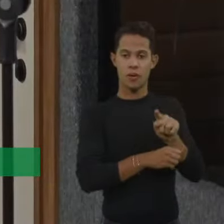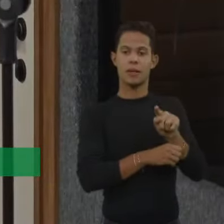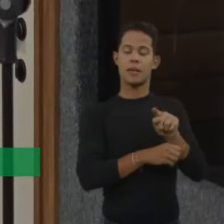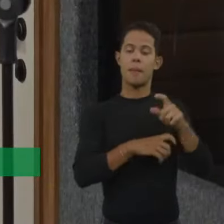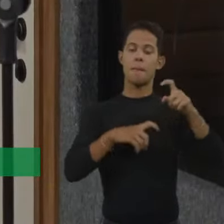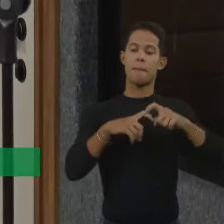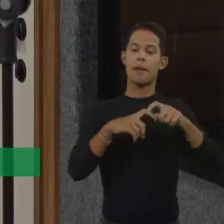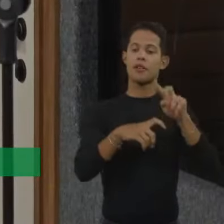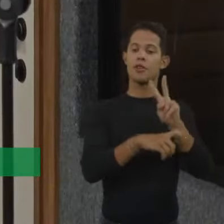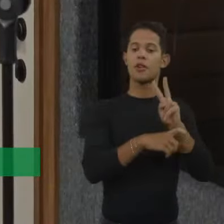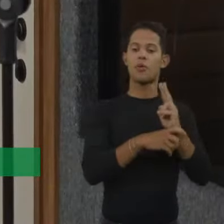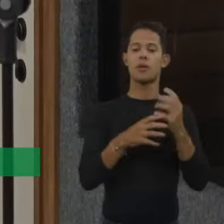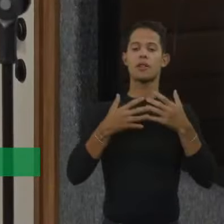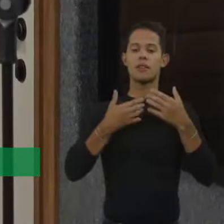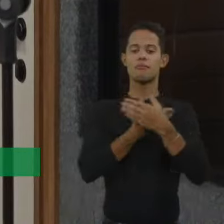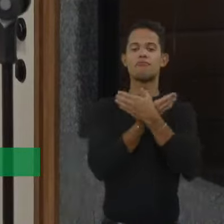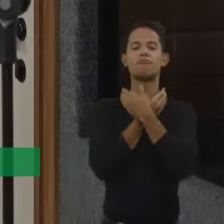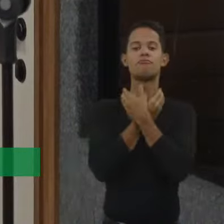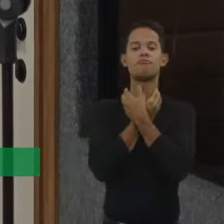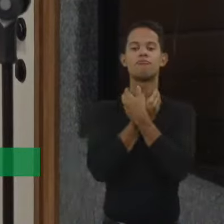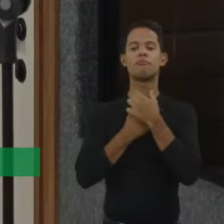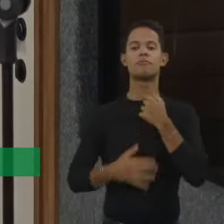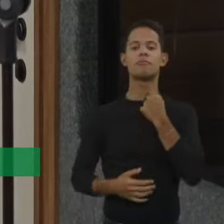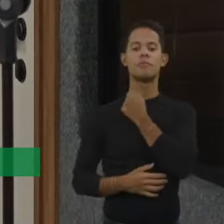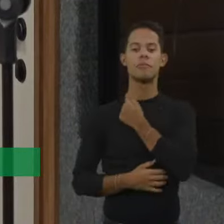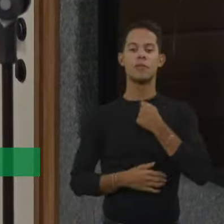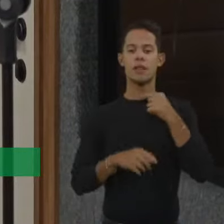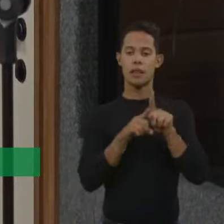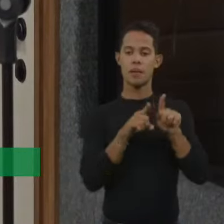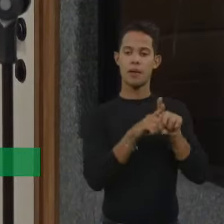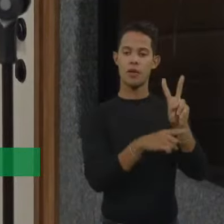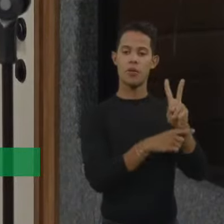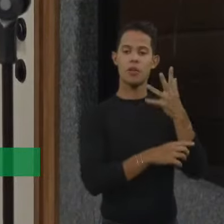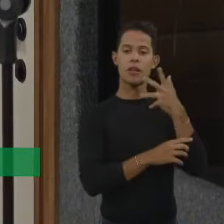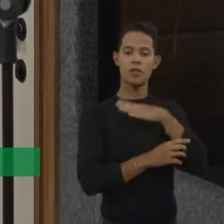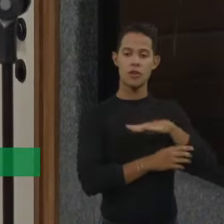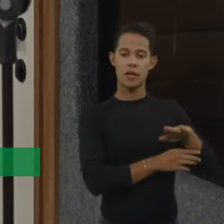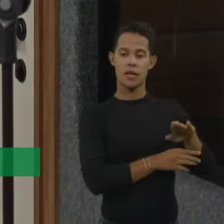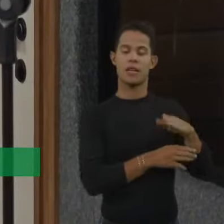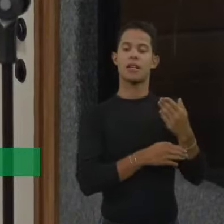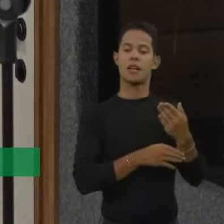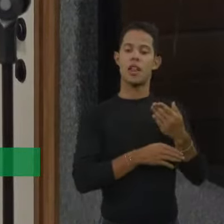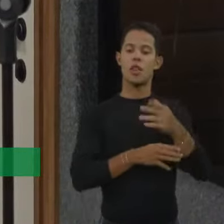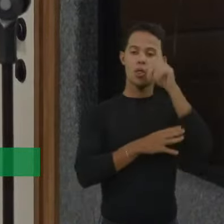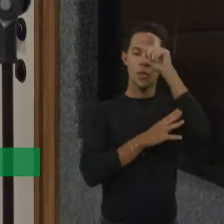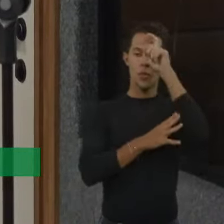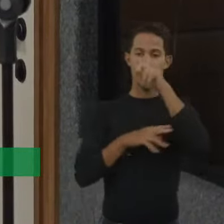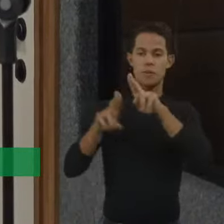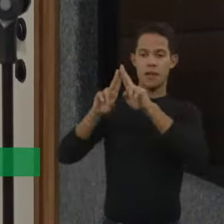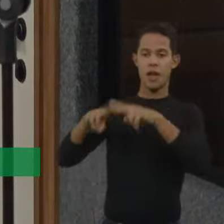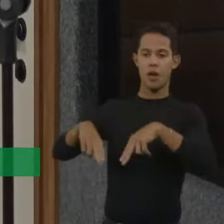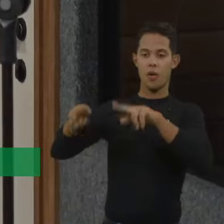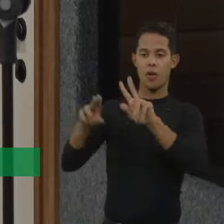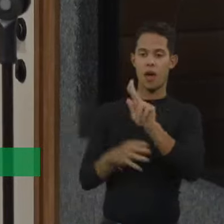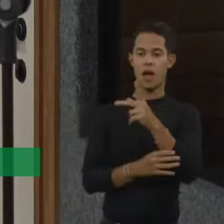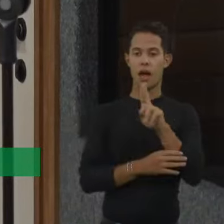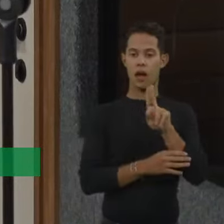de Guzmão e também endocrinologista pediátrico do Hospital Universitário HU da UFSC, o qual vai palestrar sobre o